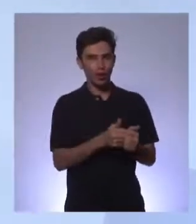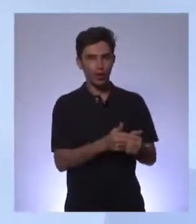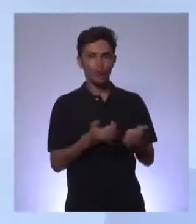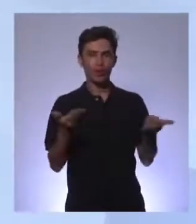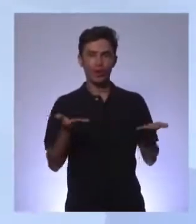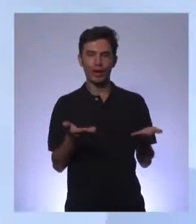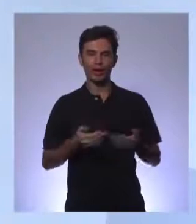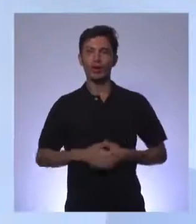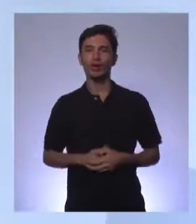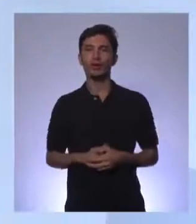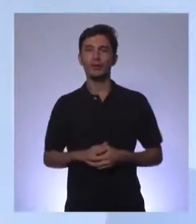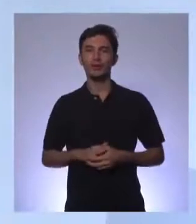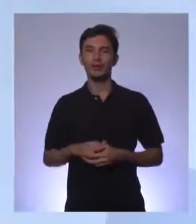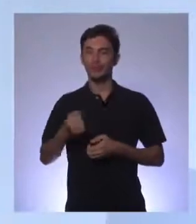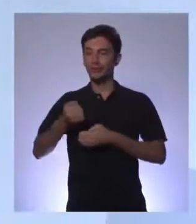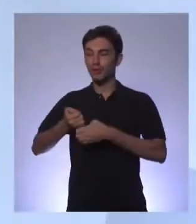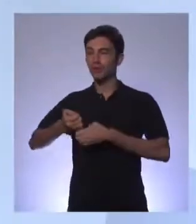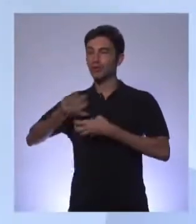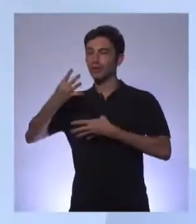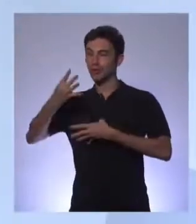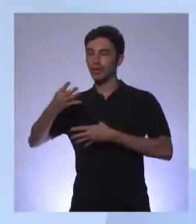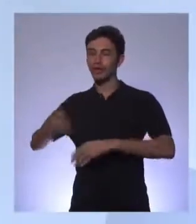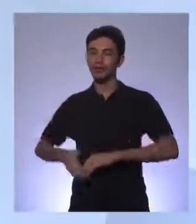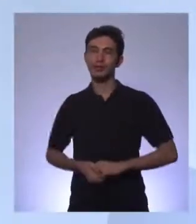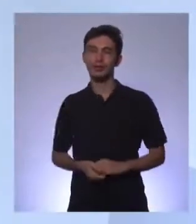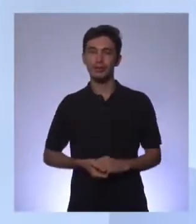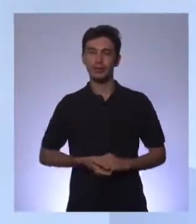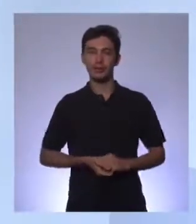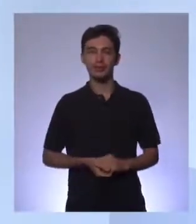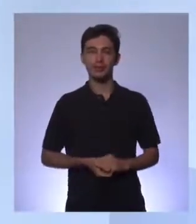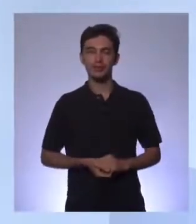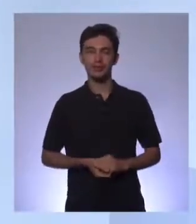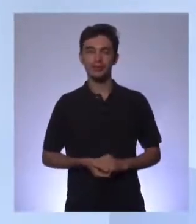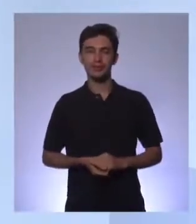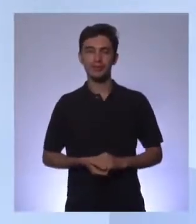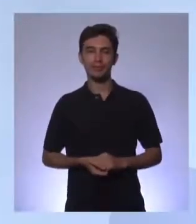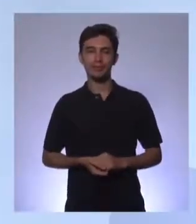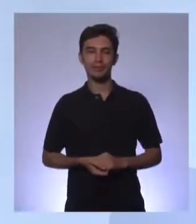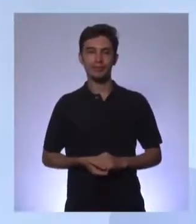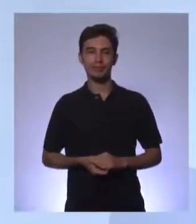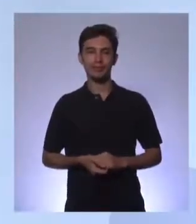acompanhando aí no chatinho. Vamos lá então para nós